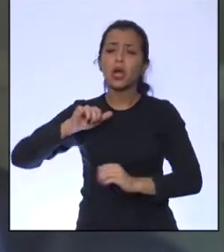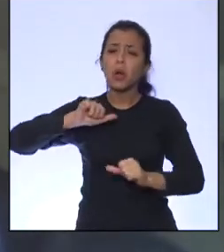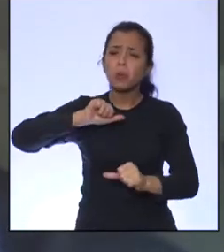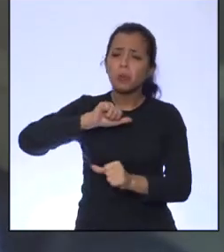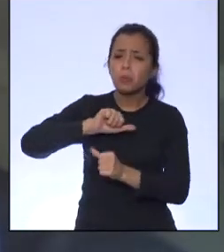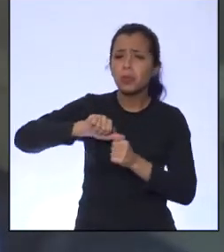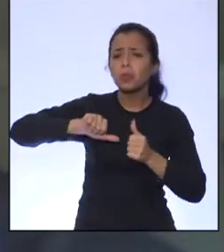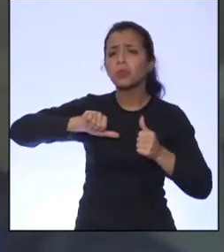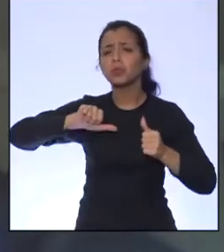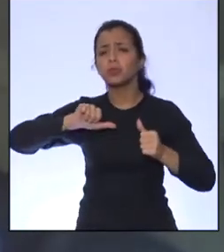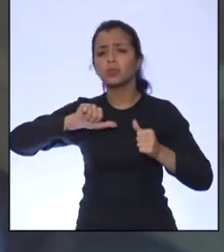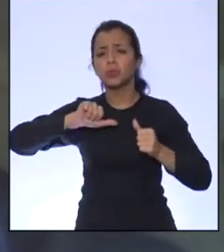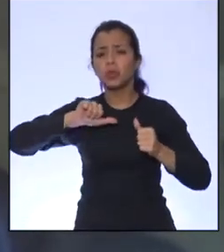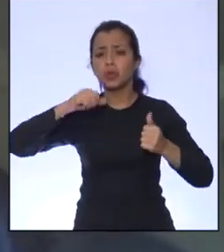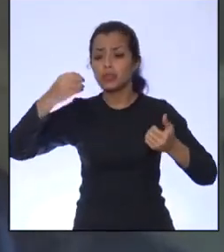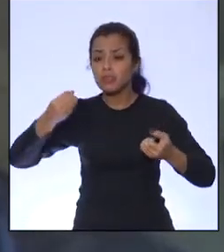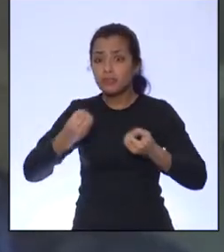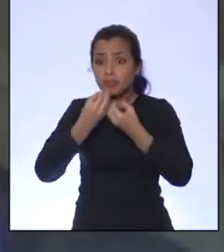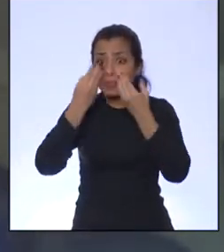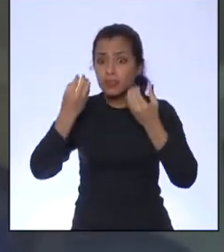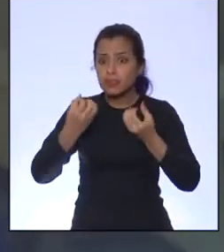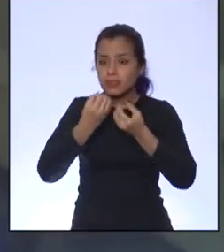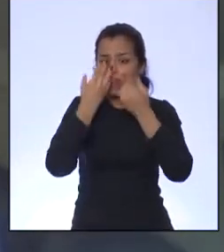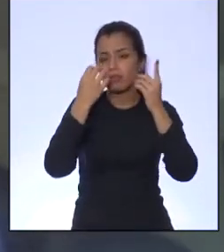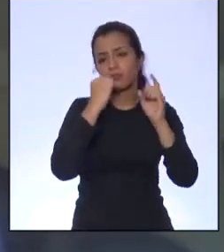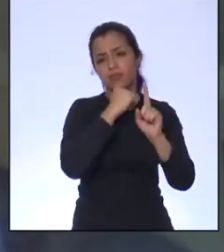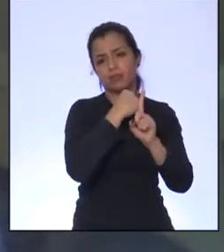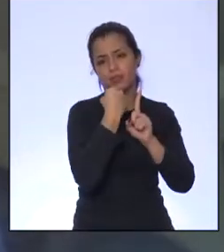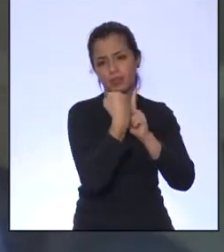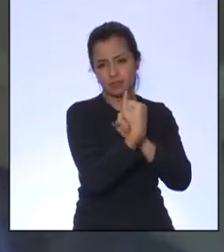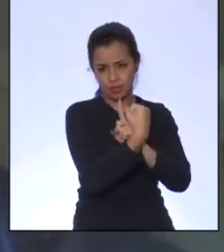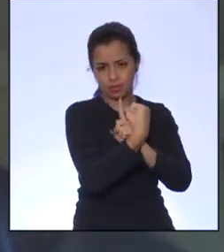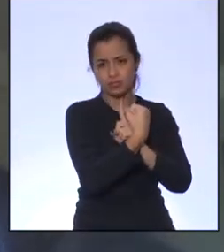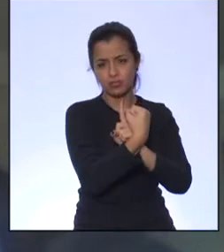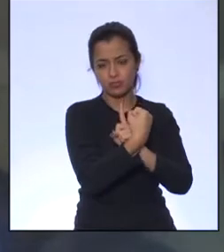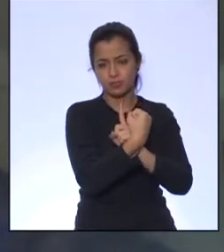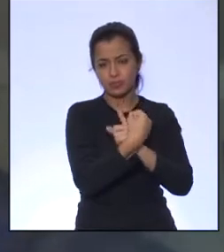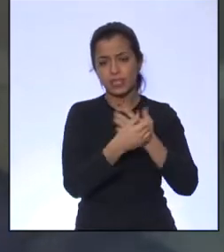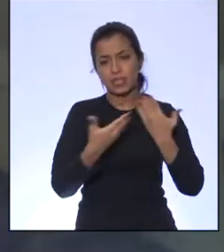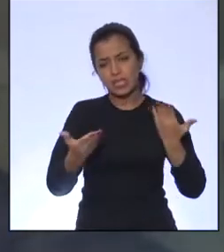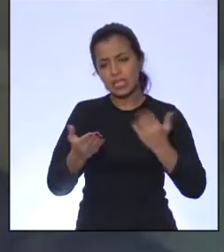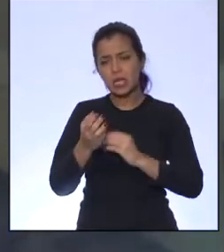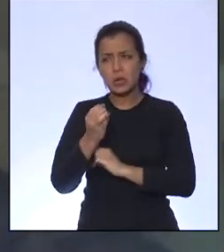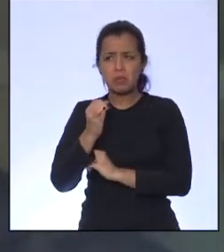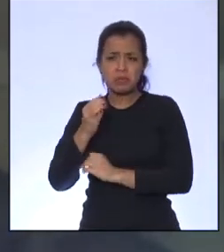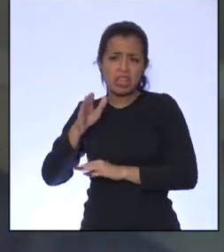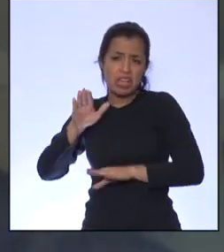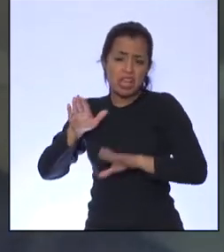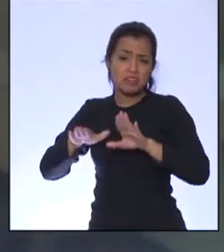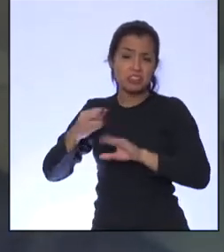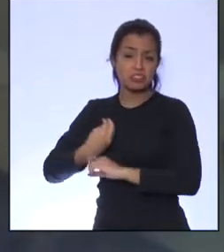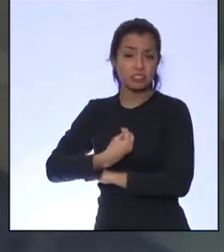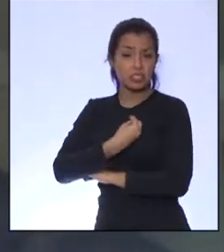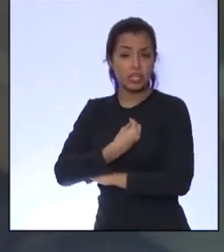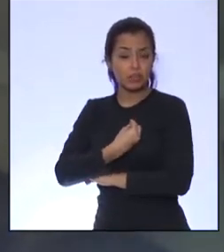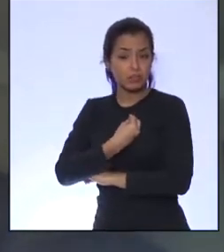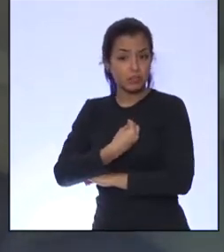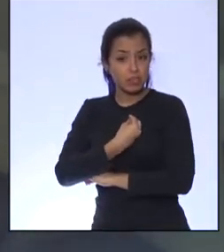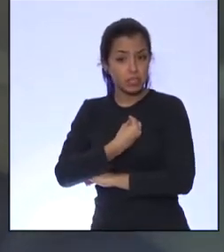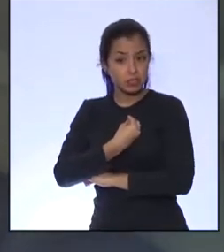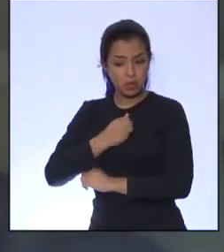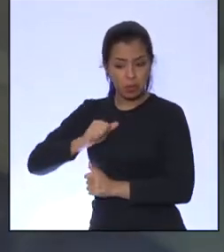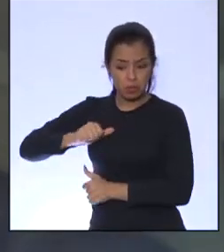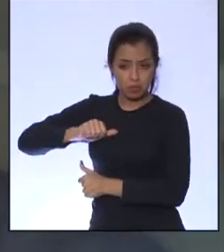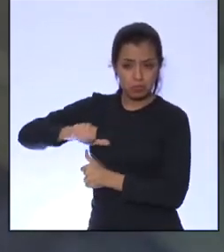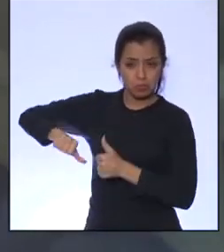sociedade da informação. Não é? Então, de repente, a gente está vivendo agora uma outra transição